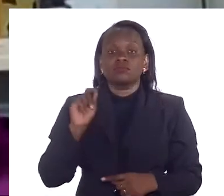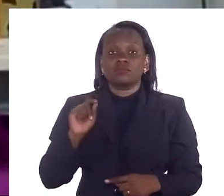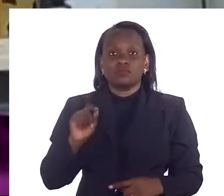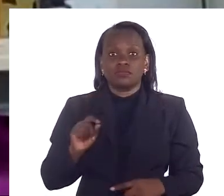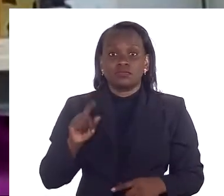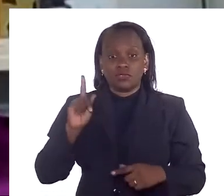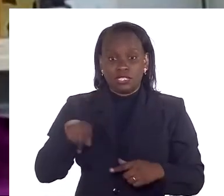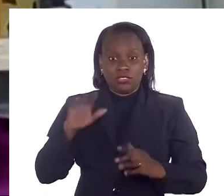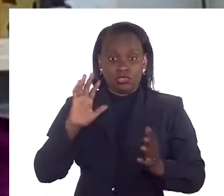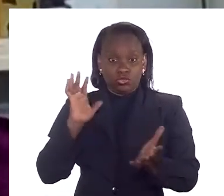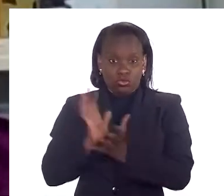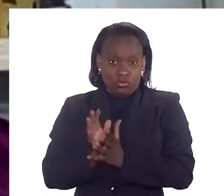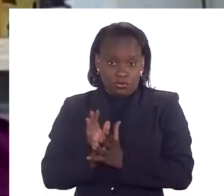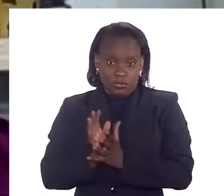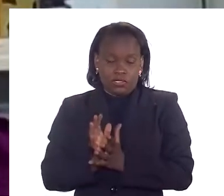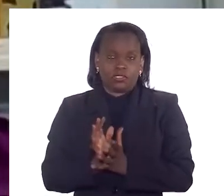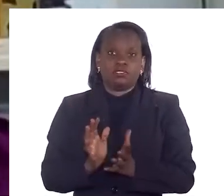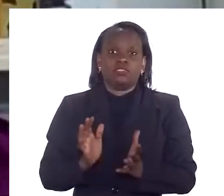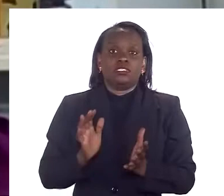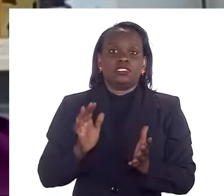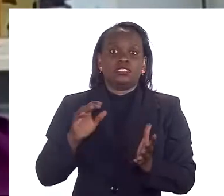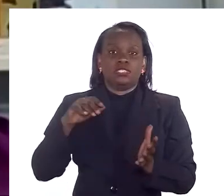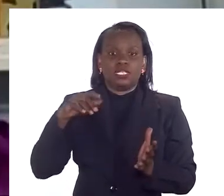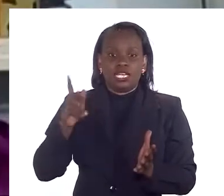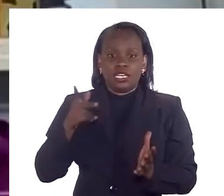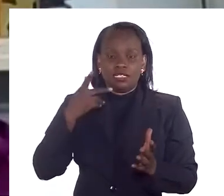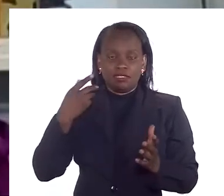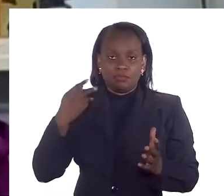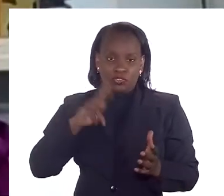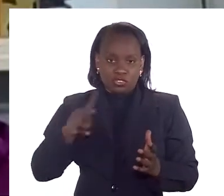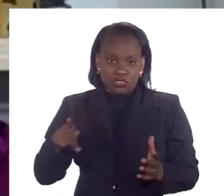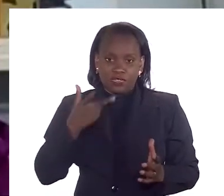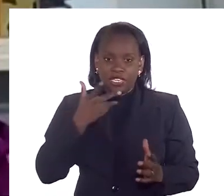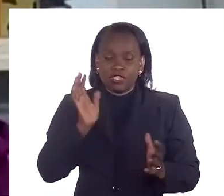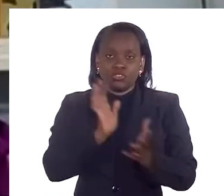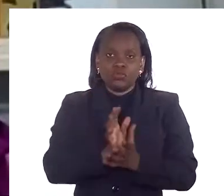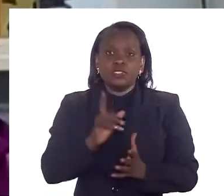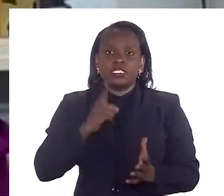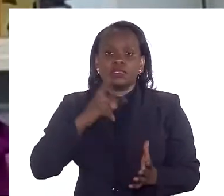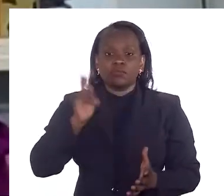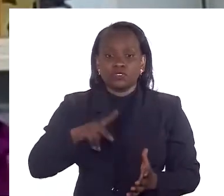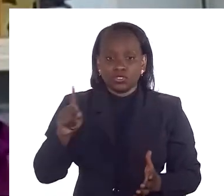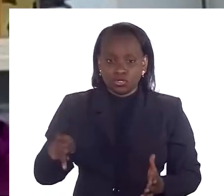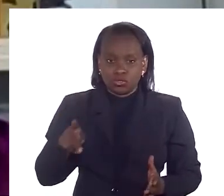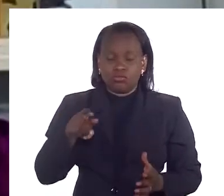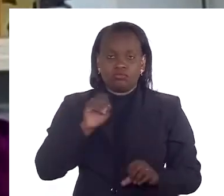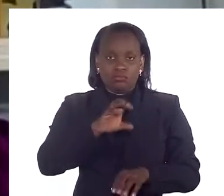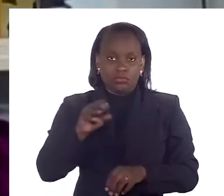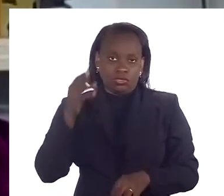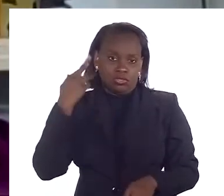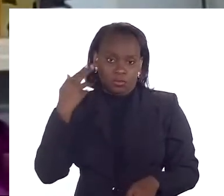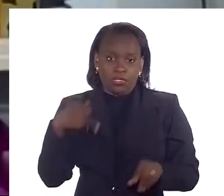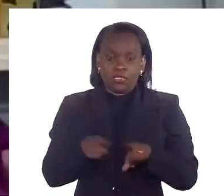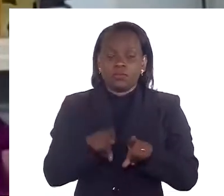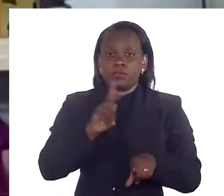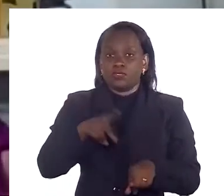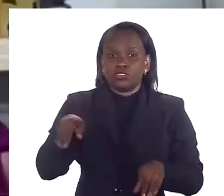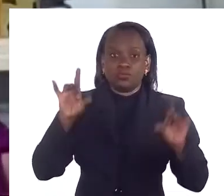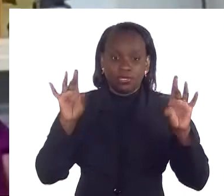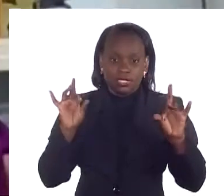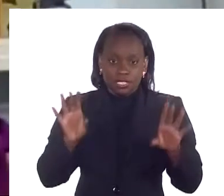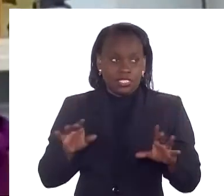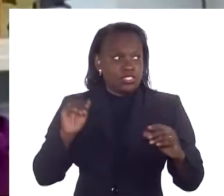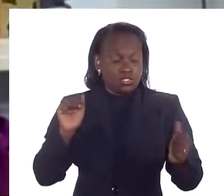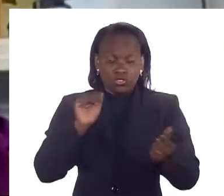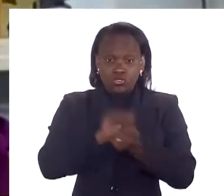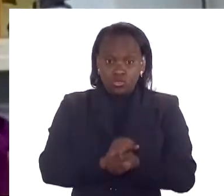que em uma turma, né, o princípio próprio, que a gente chama até da bidocência, é que uma turma tenha, né, um professor do ensino comum e um professor